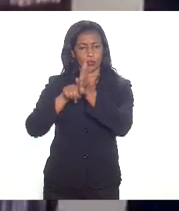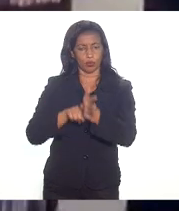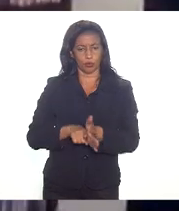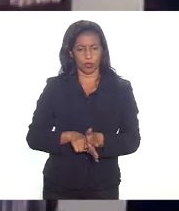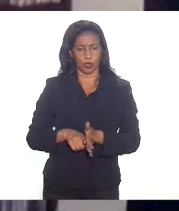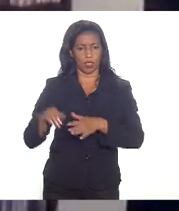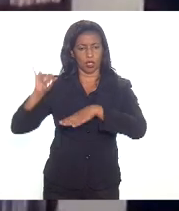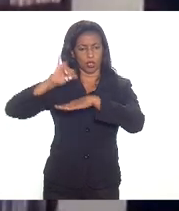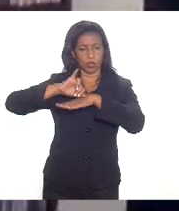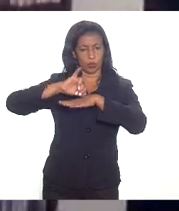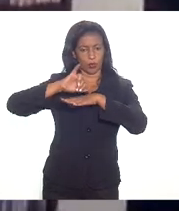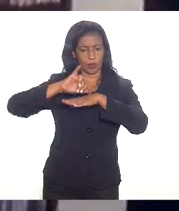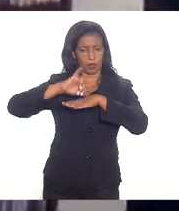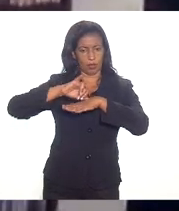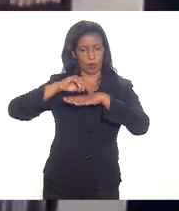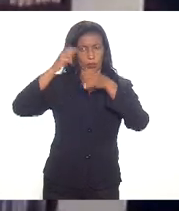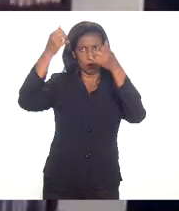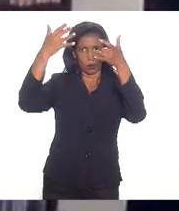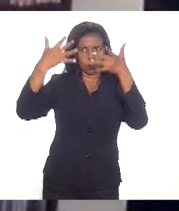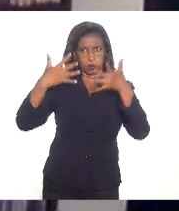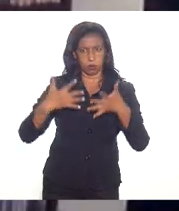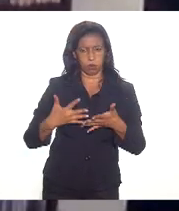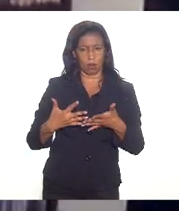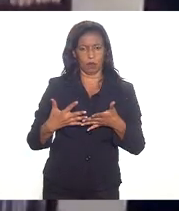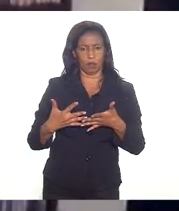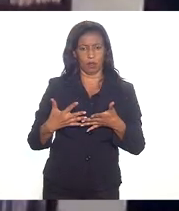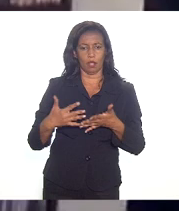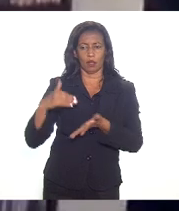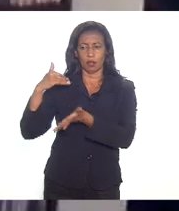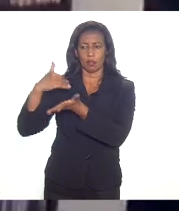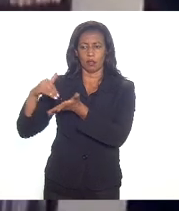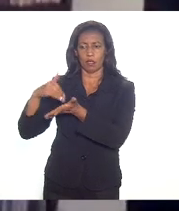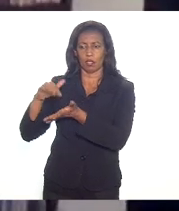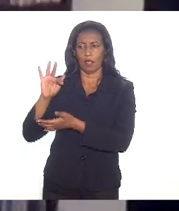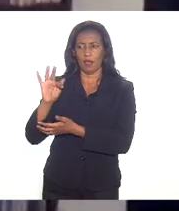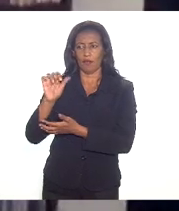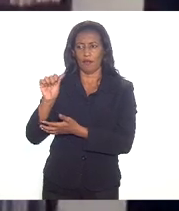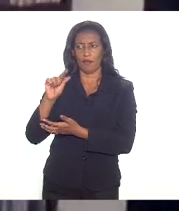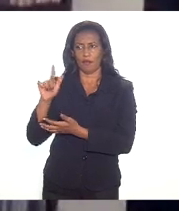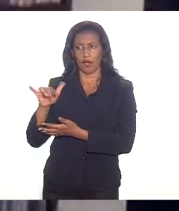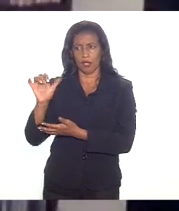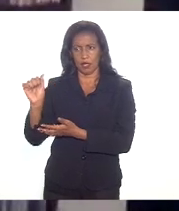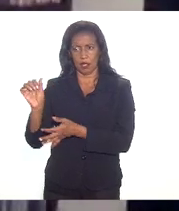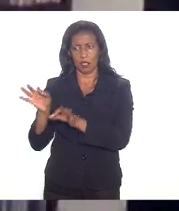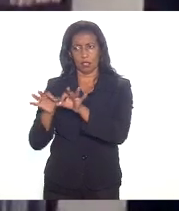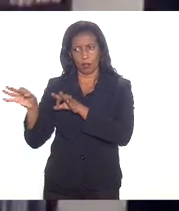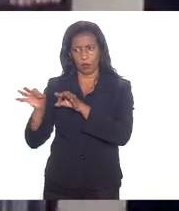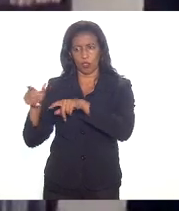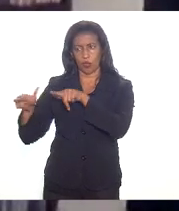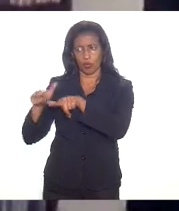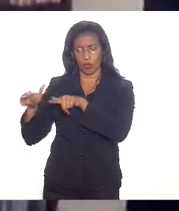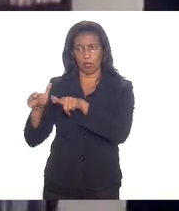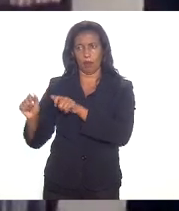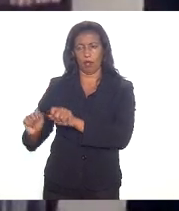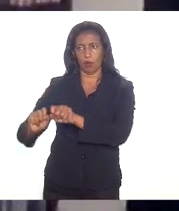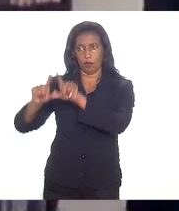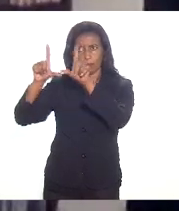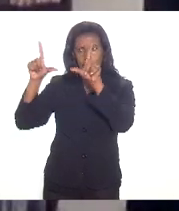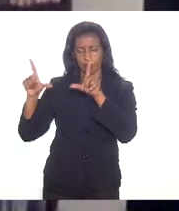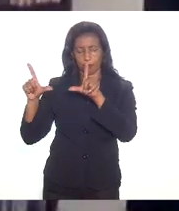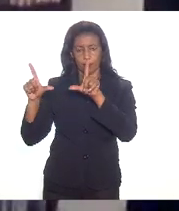exposições do secretário da Fazenda apresentando seu plano de trabalho aqui na Comissão de